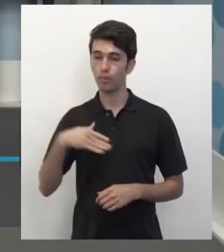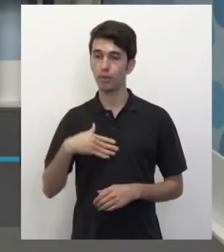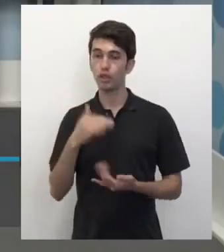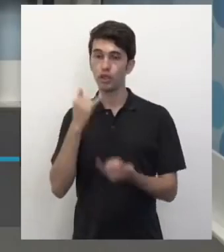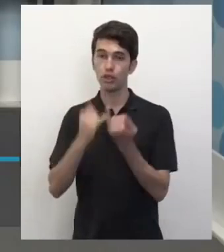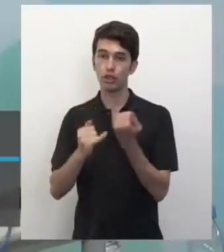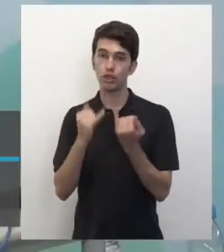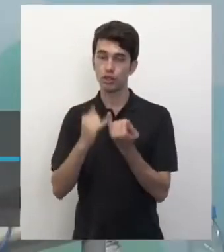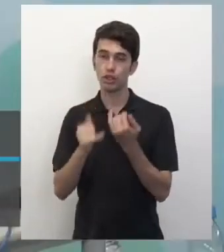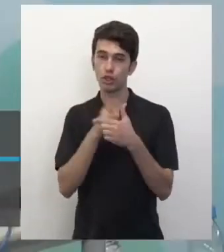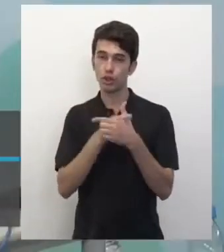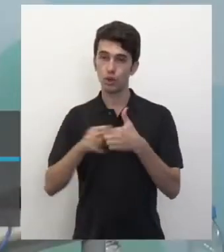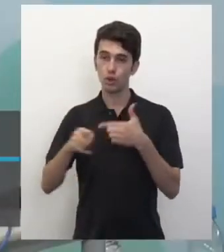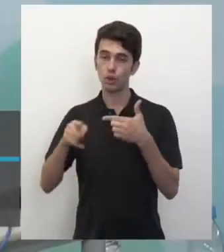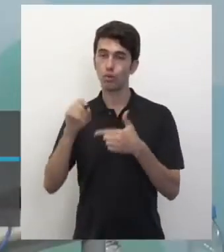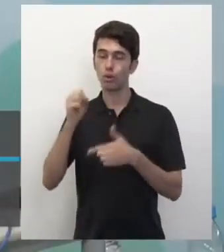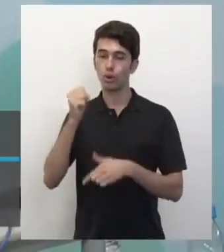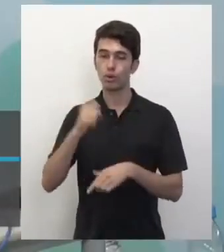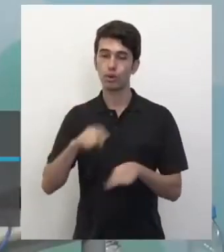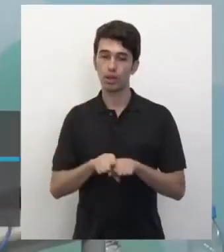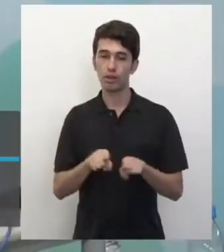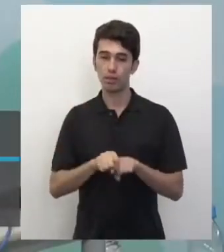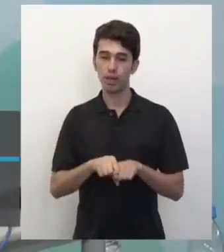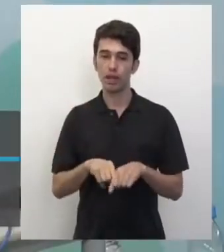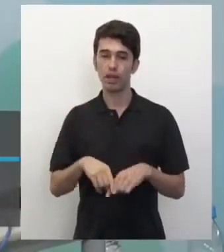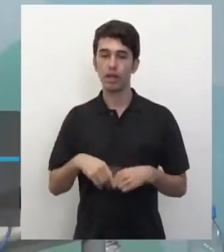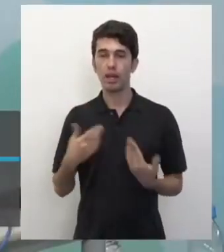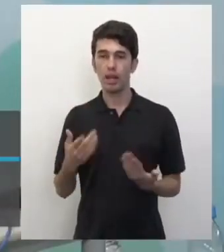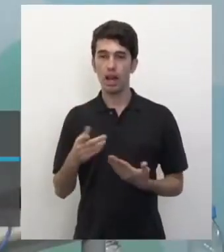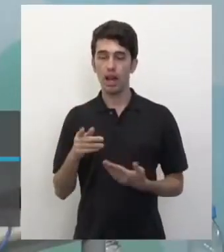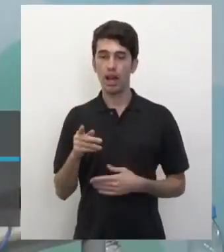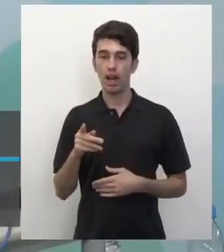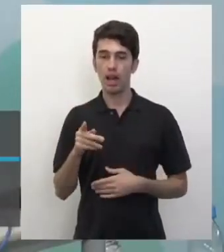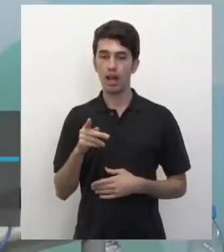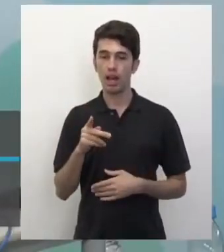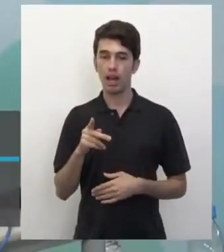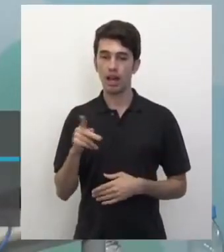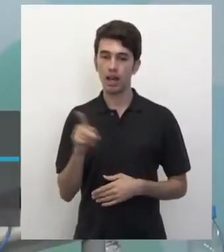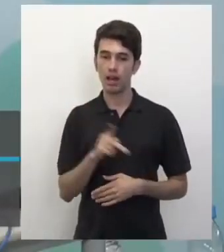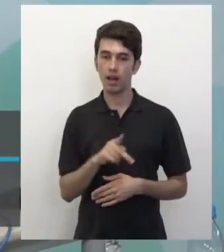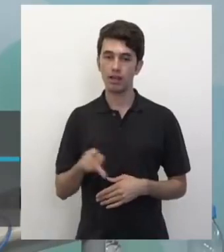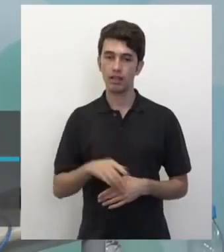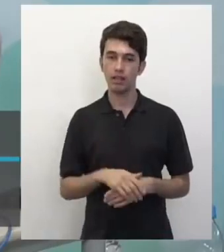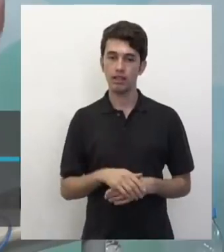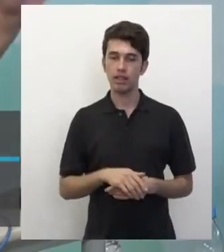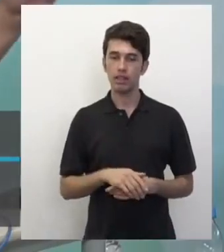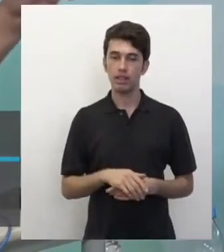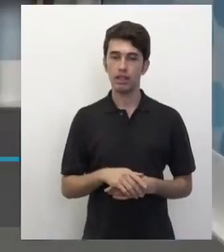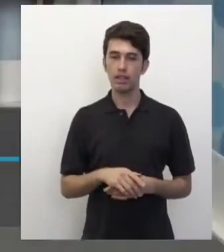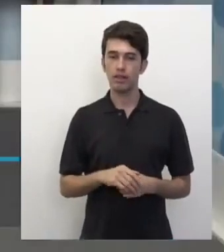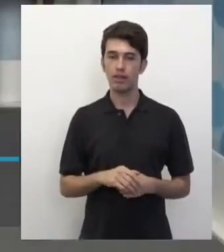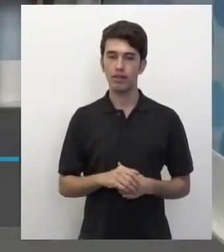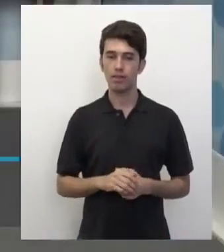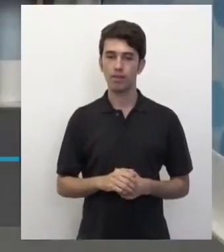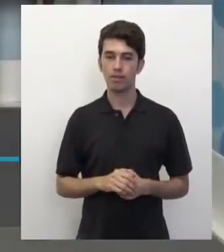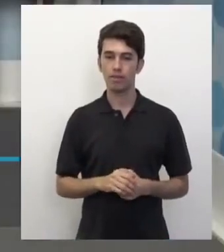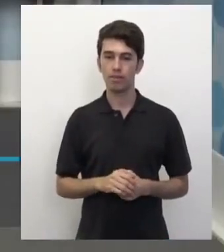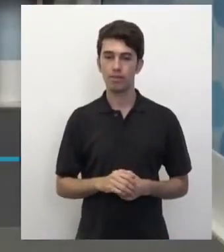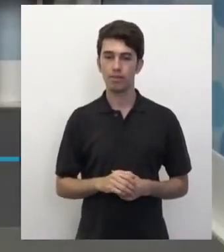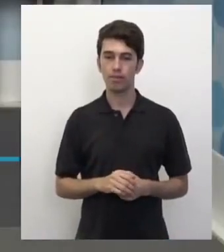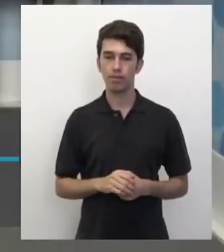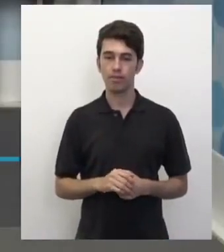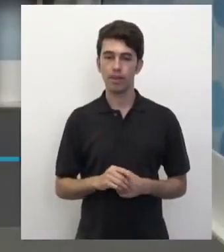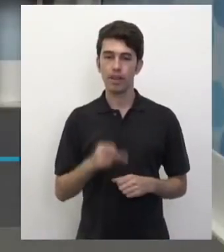Não. Os alunos da Escola Laudelina, 32 quilômetros após 4 horas e 48 quilômetros após 6 horas. Você ia dizer alguma coisa, Osmar?